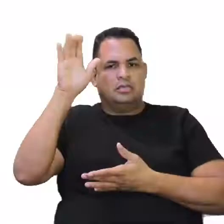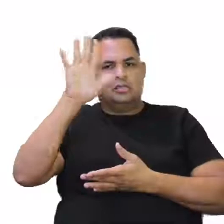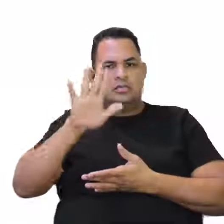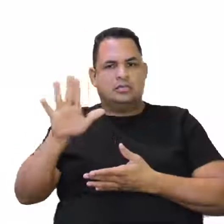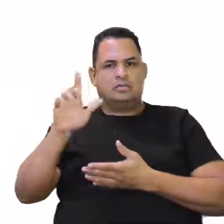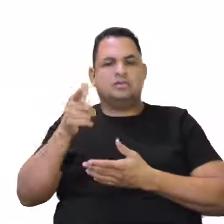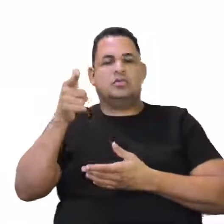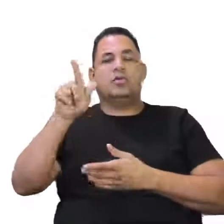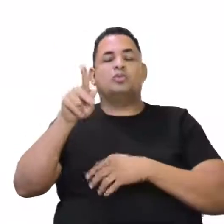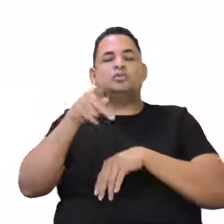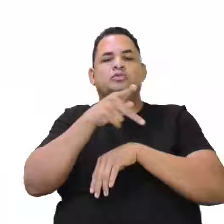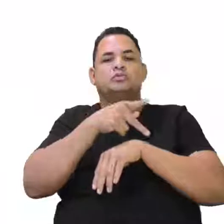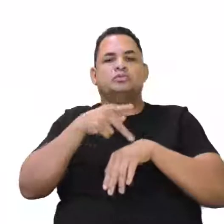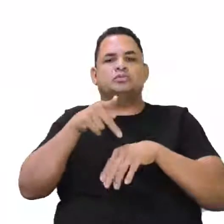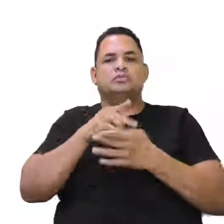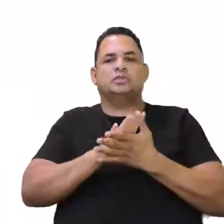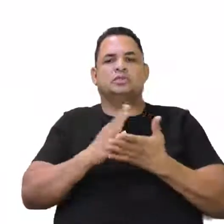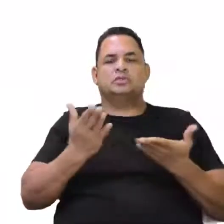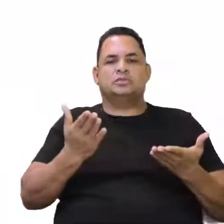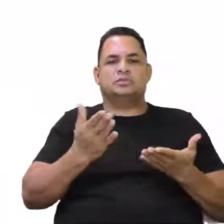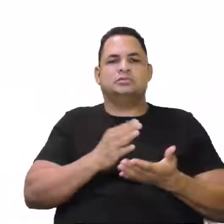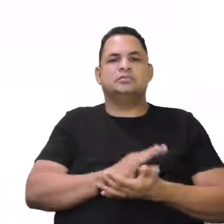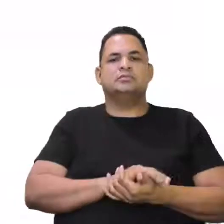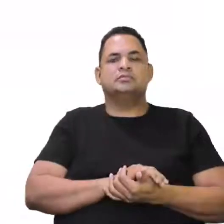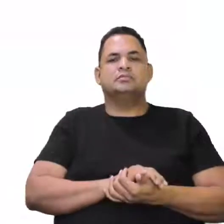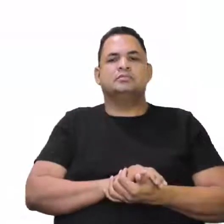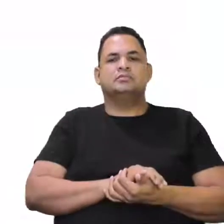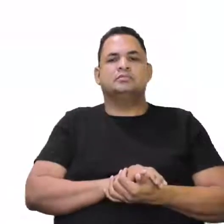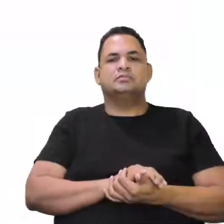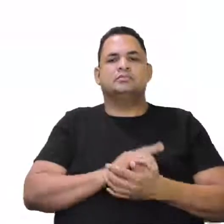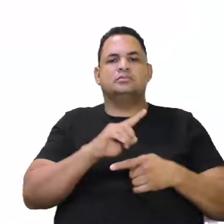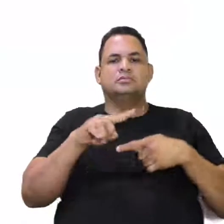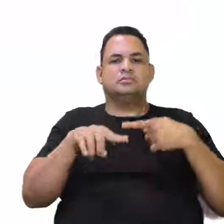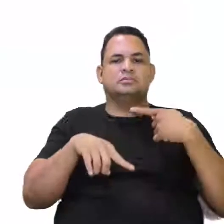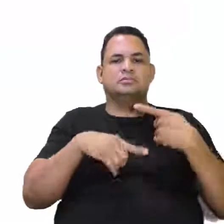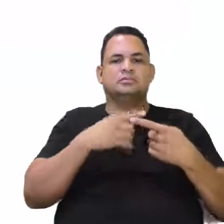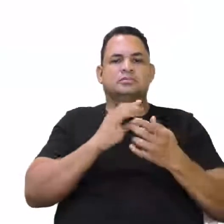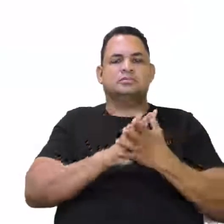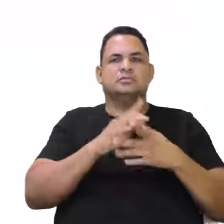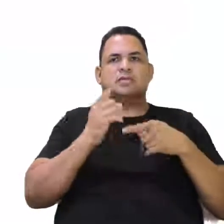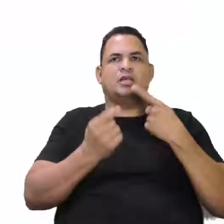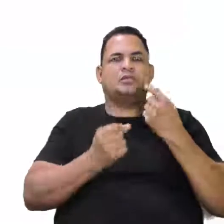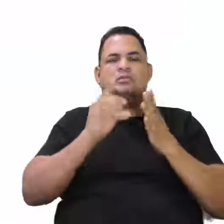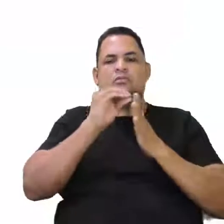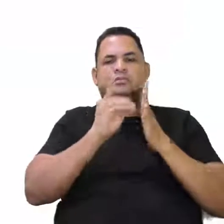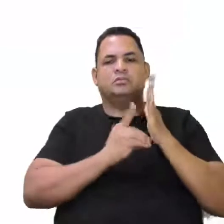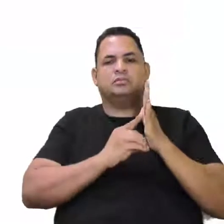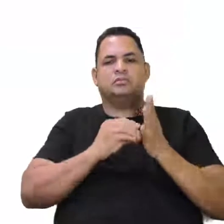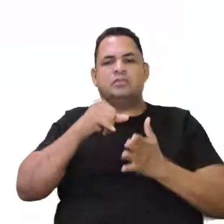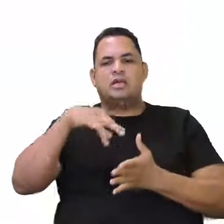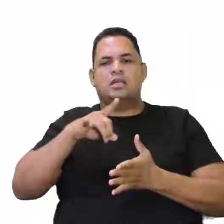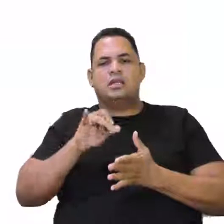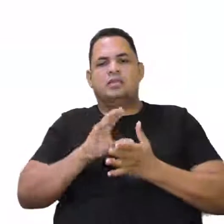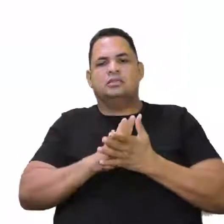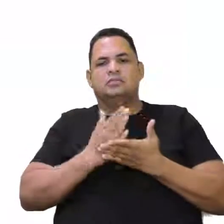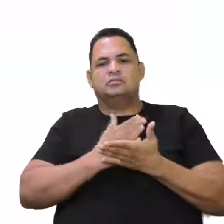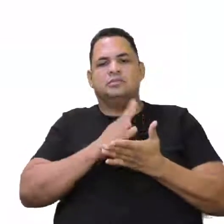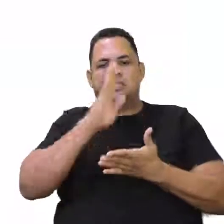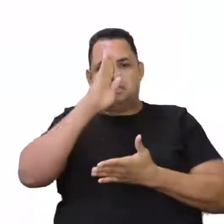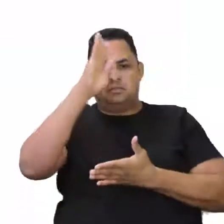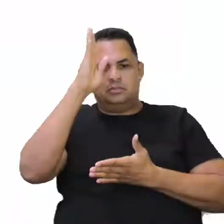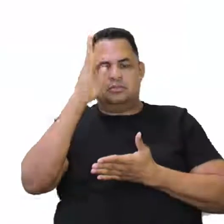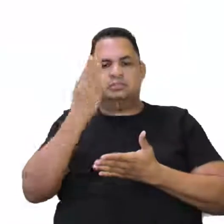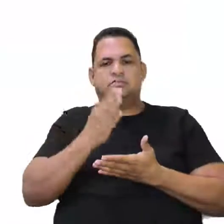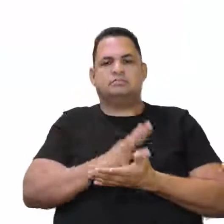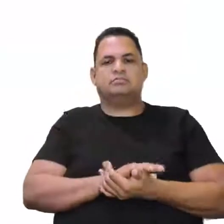África e outros destinos tropicais. Depois de algumas décadas, a Malásia passou a ser o